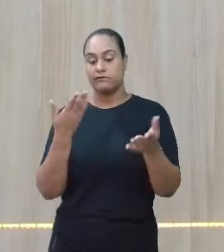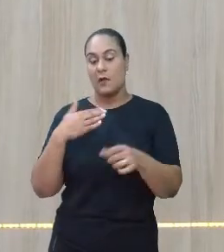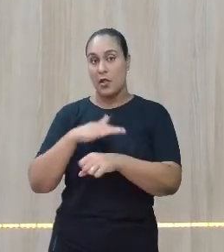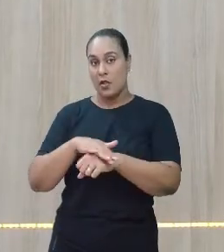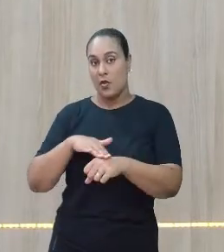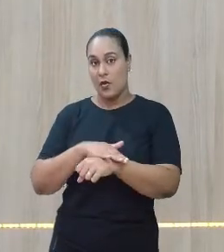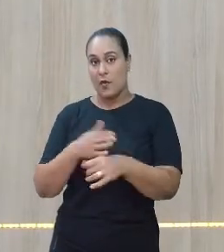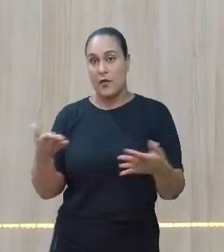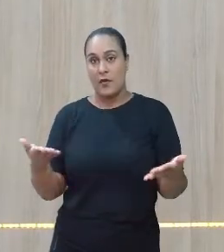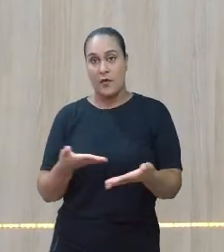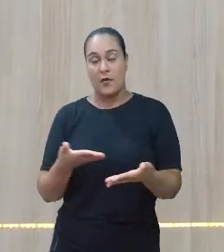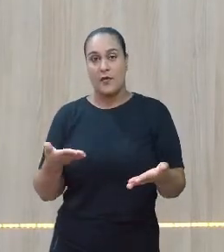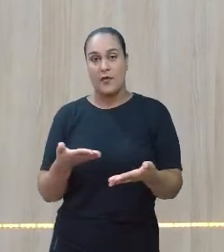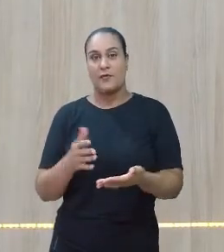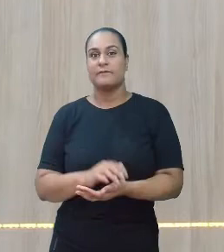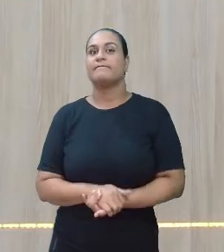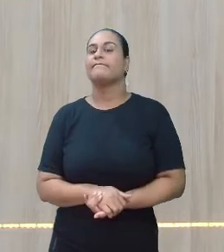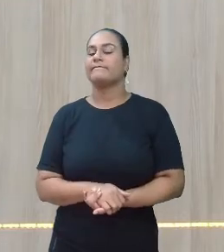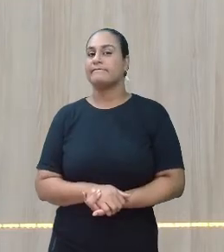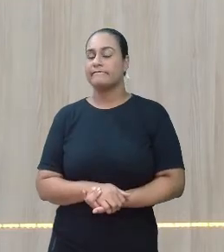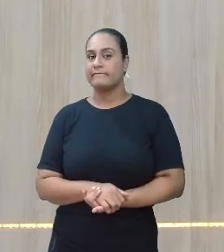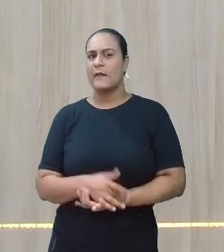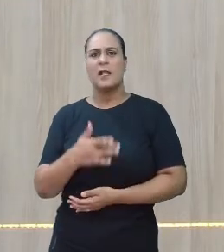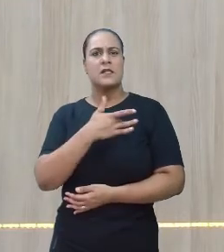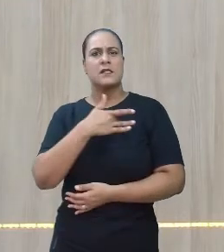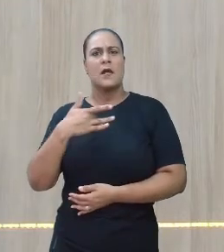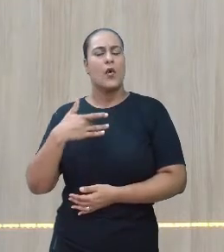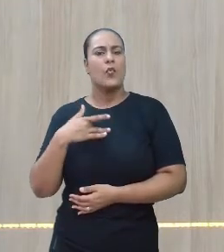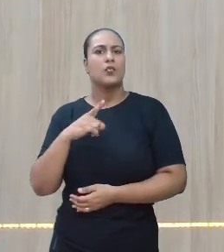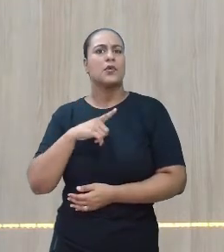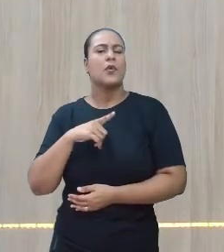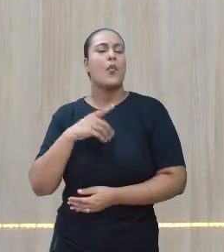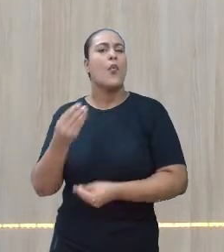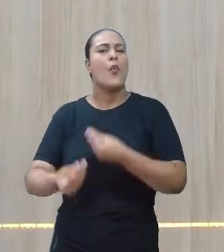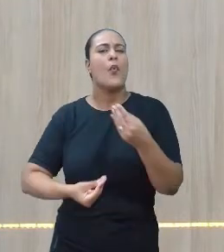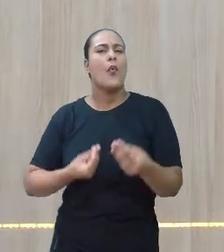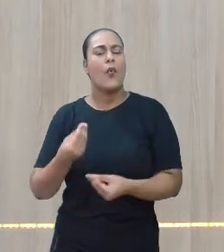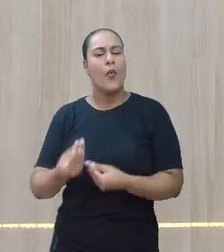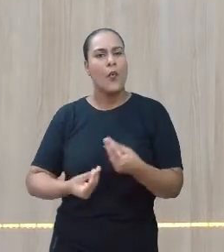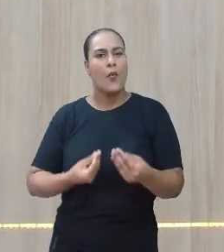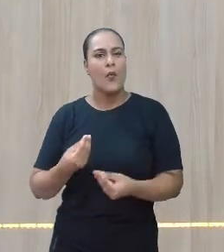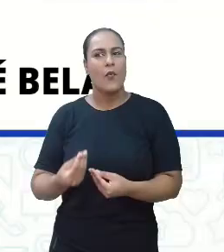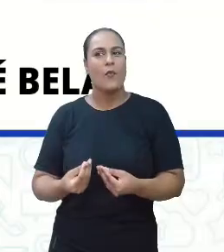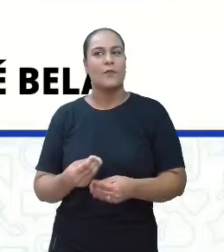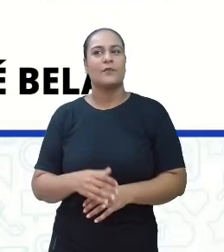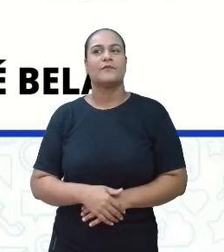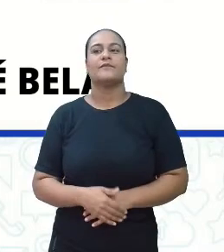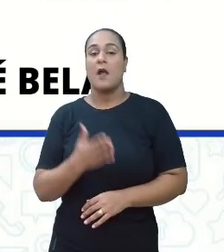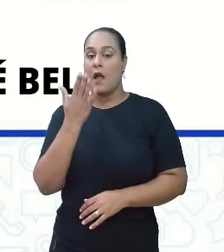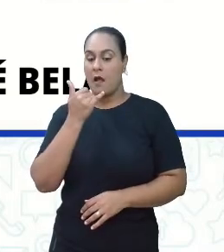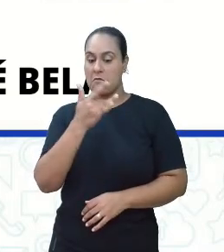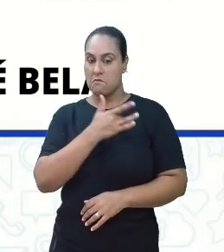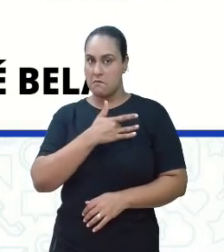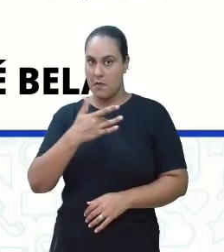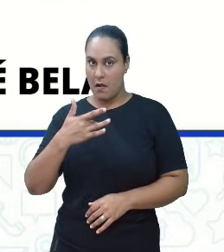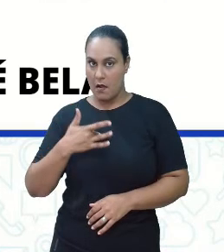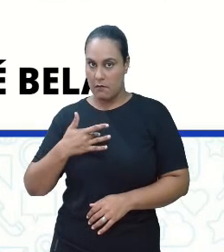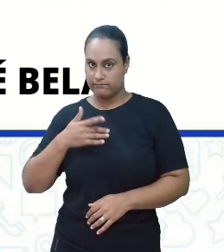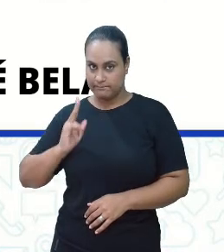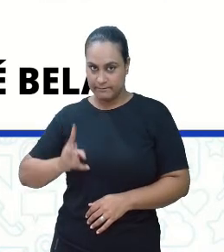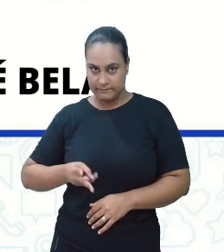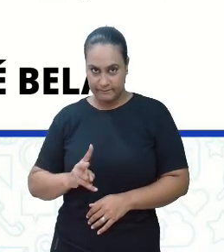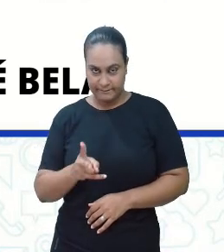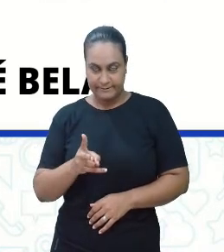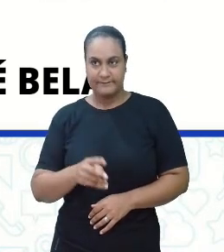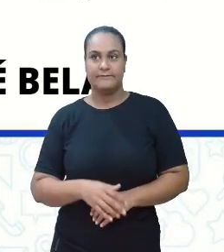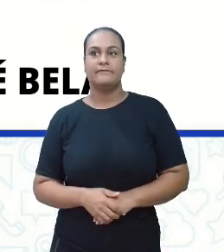conversa, vamos falar um pouquinho para ter saúde. Então, para ter saúde, já falei de drogas, para ter saúde, uma alimentação saudável é muito